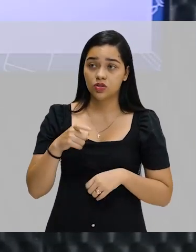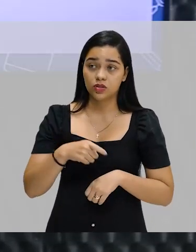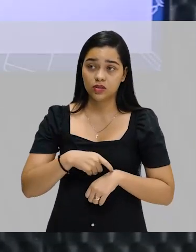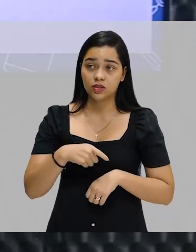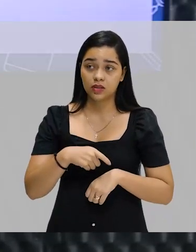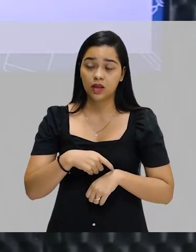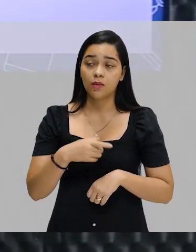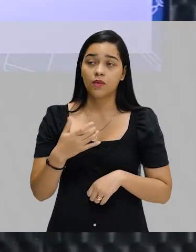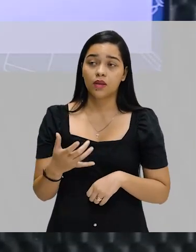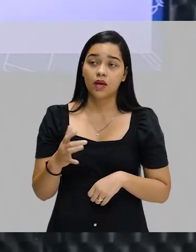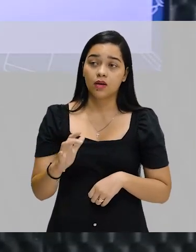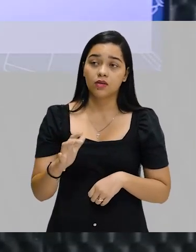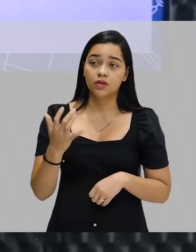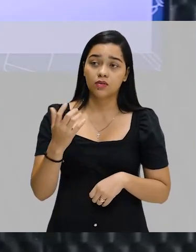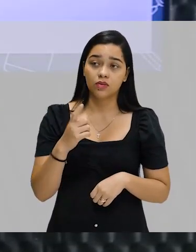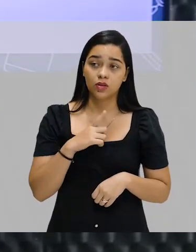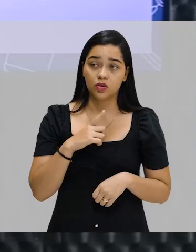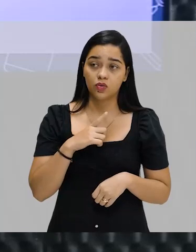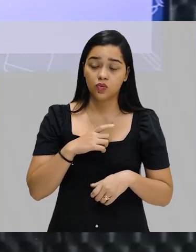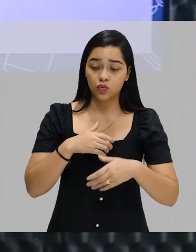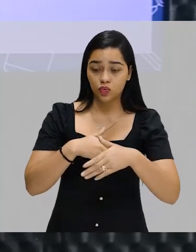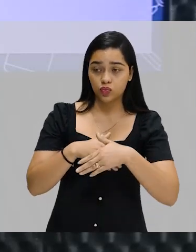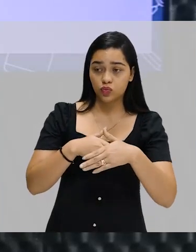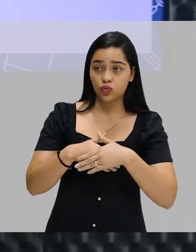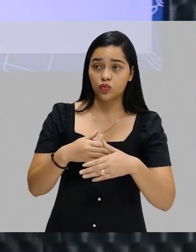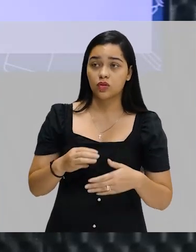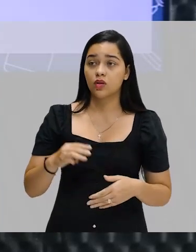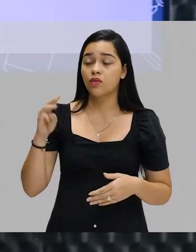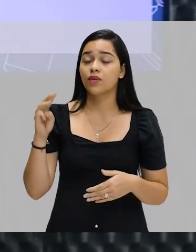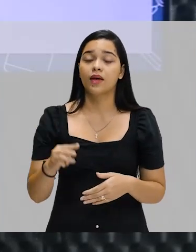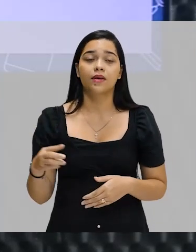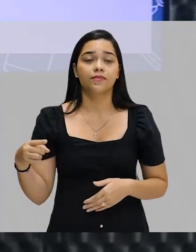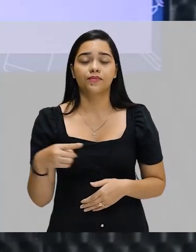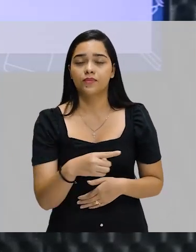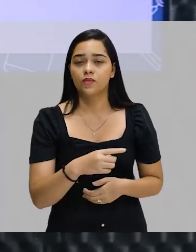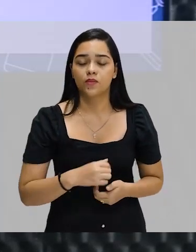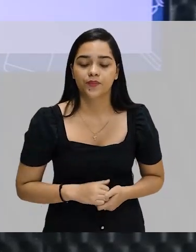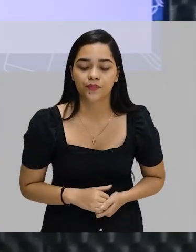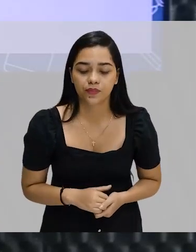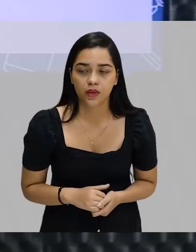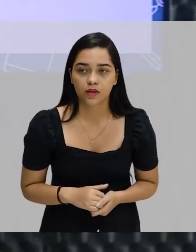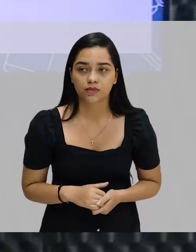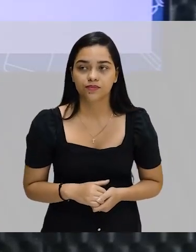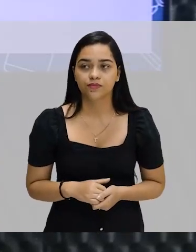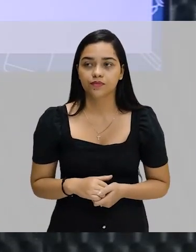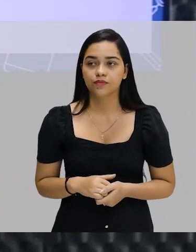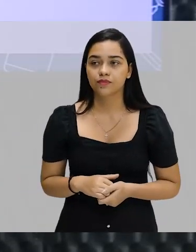tempo, realizou-se o jogo. Então, quem é o sujeito aqui?